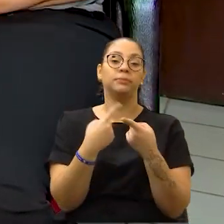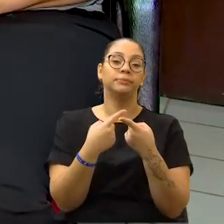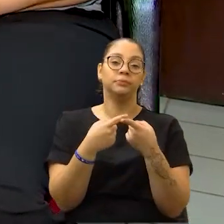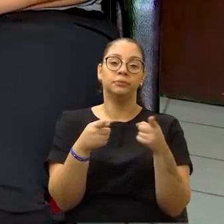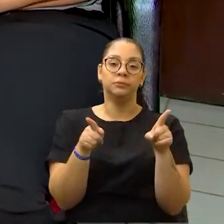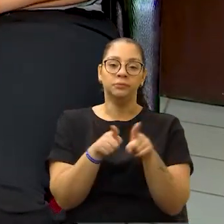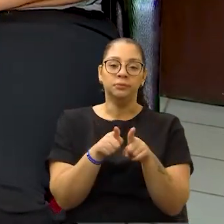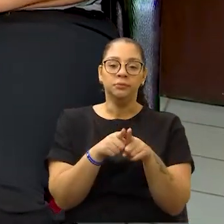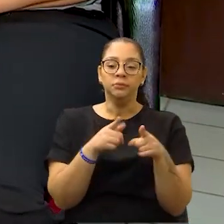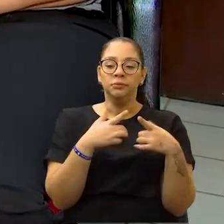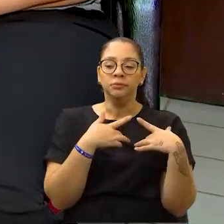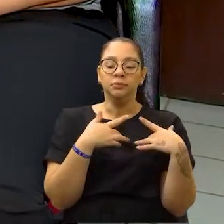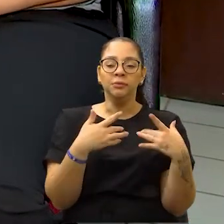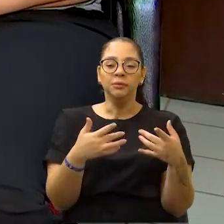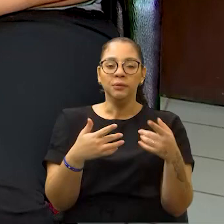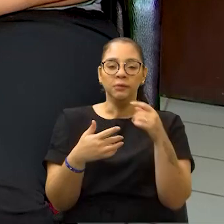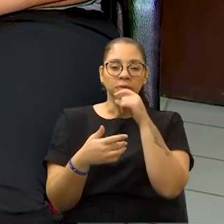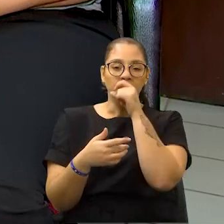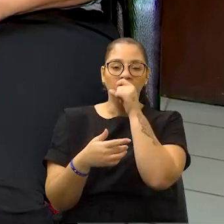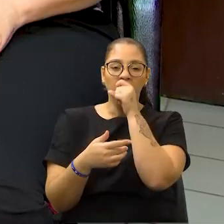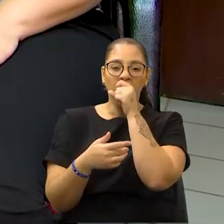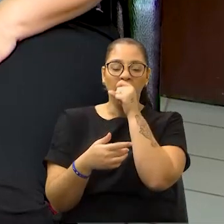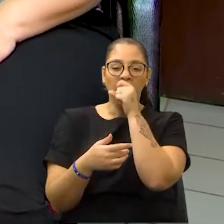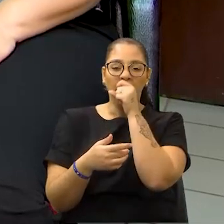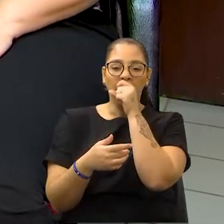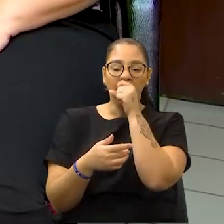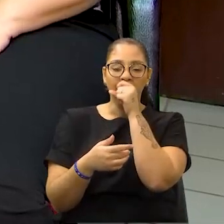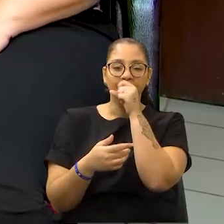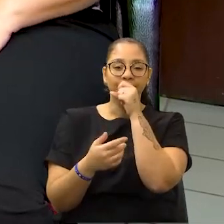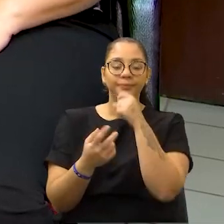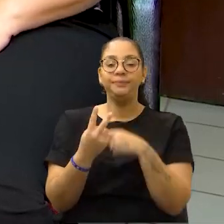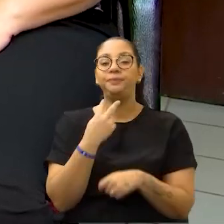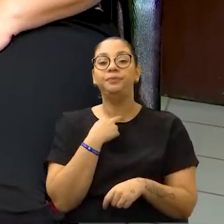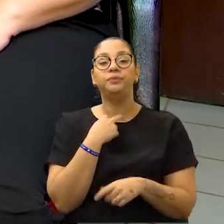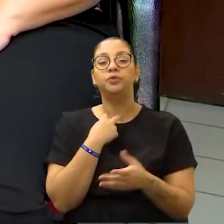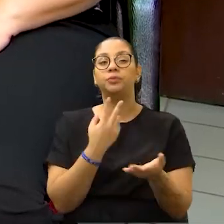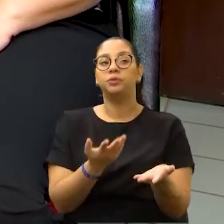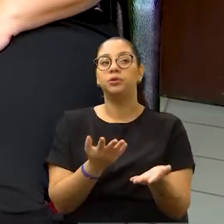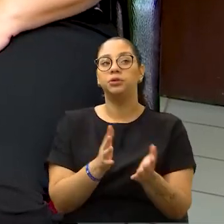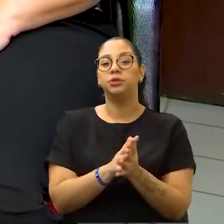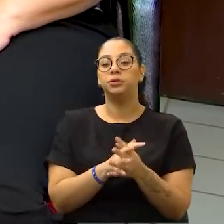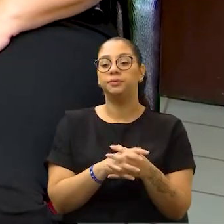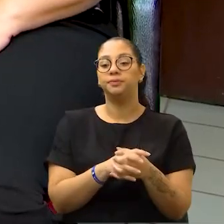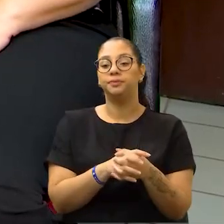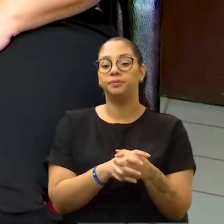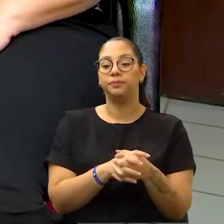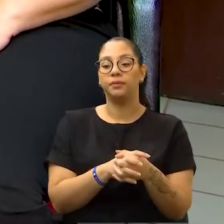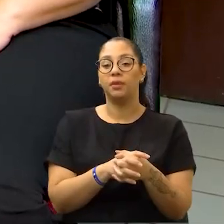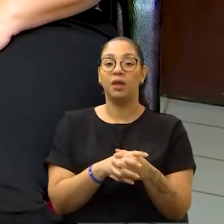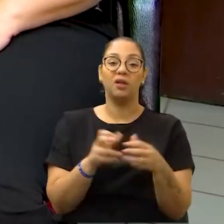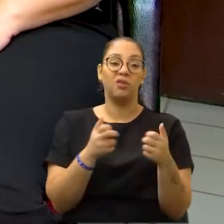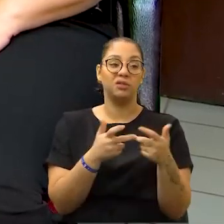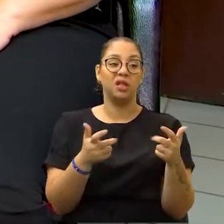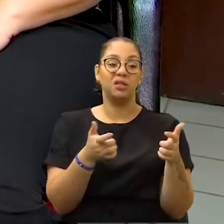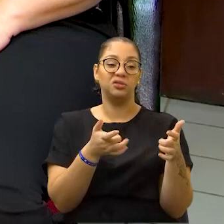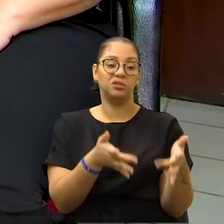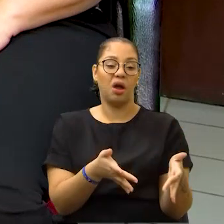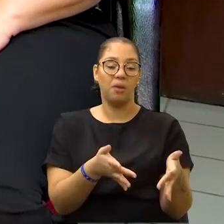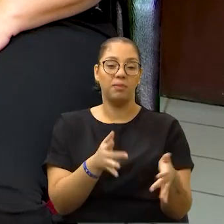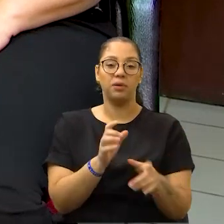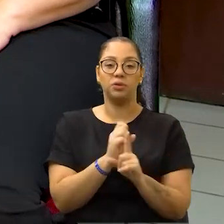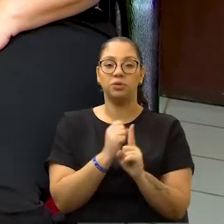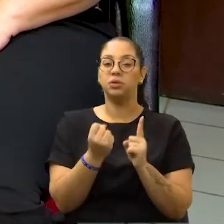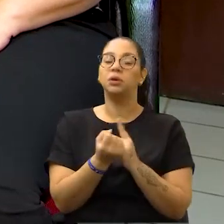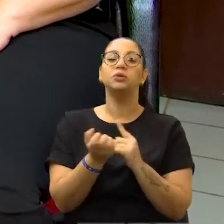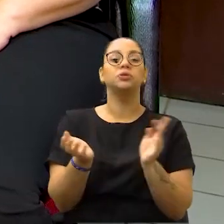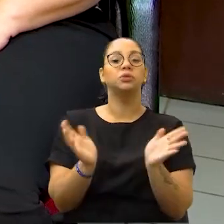também a doação, muitas vezes, ela não pode ser o refúgio da sociedade,